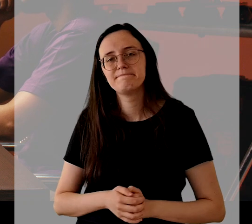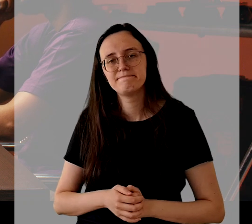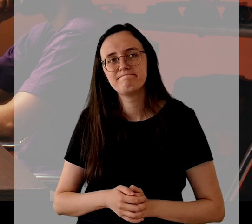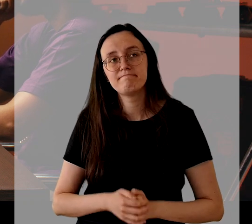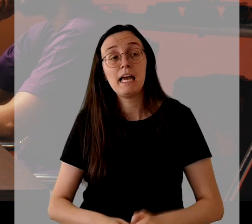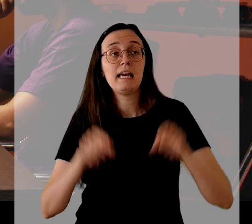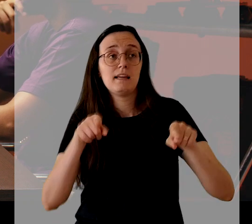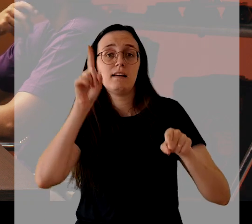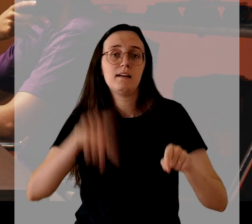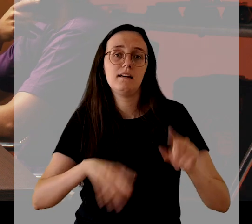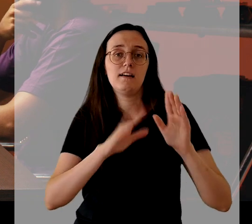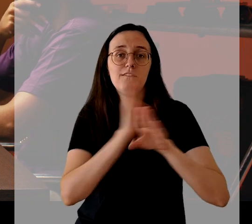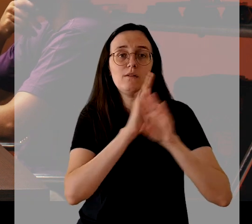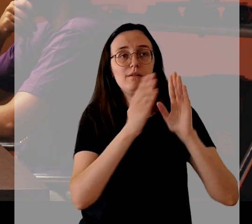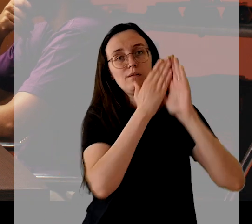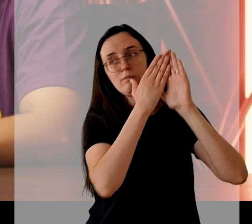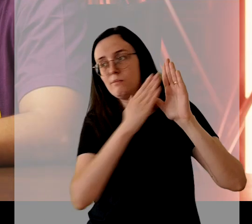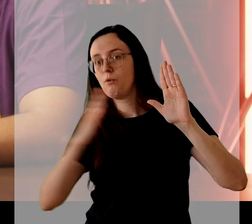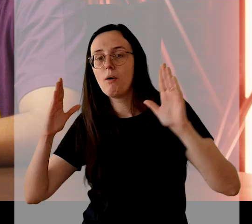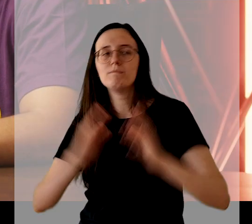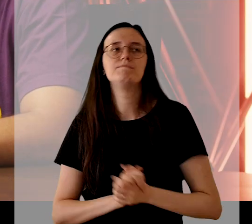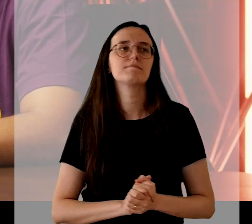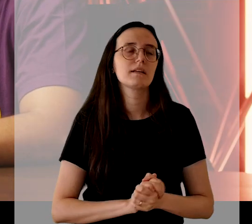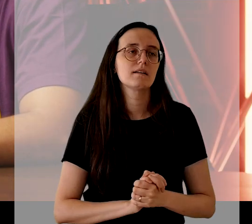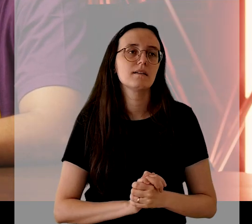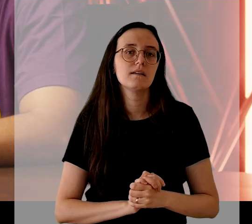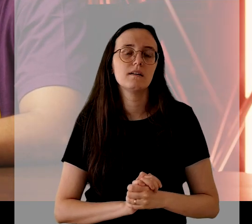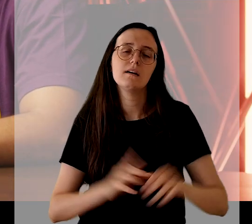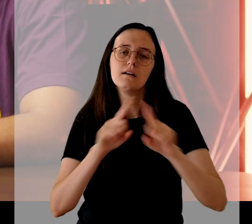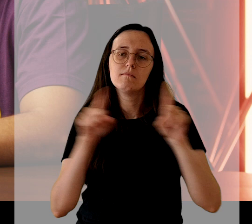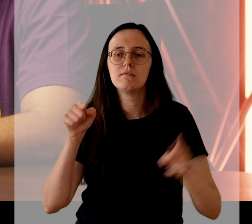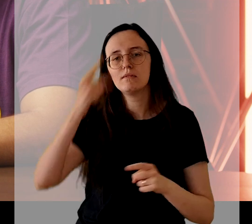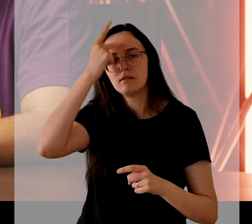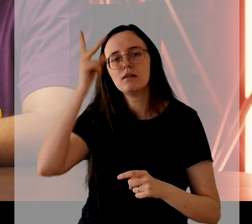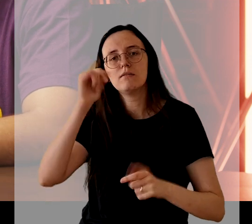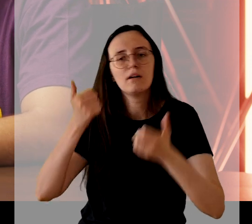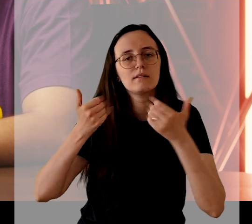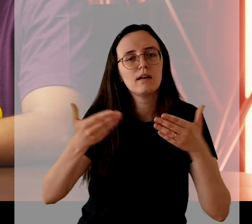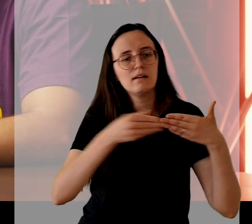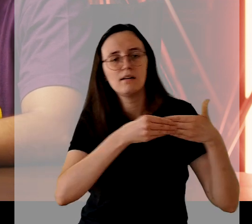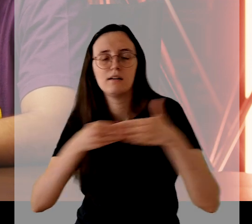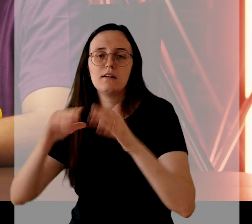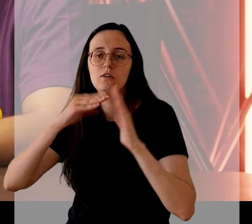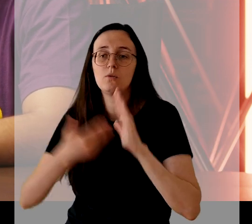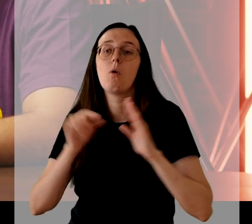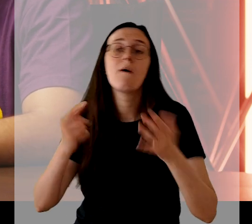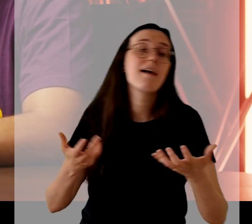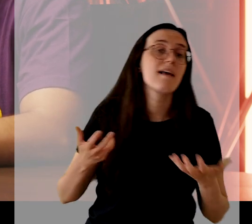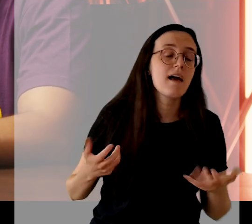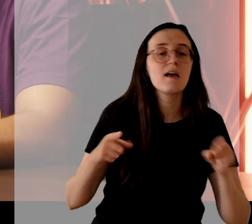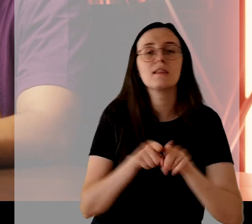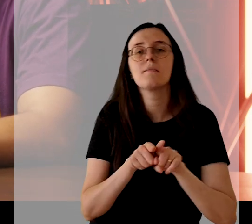Exatamente. Isso num longa-metragem, né? Mas é a pessoa que vai dar essa liga entre o que a